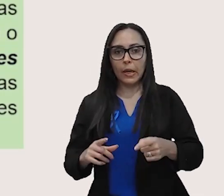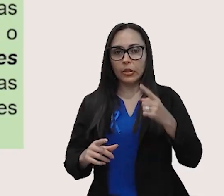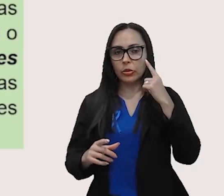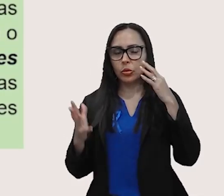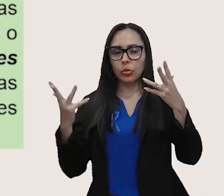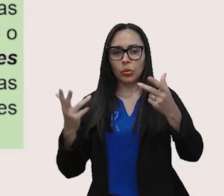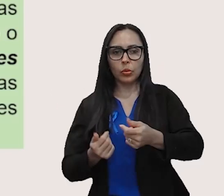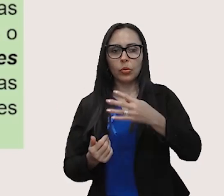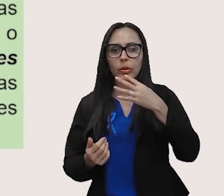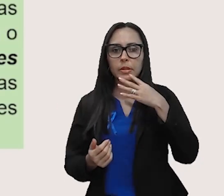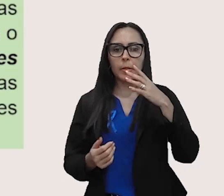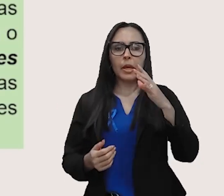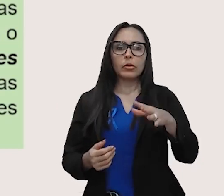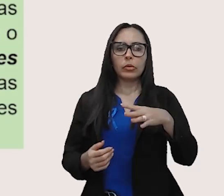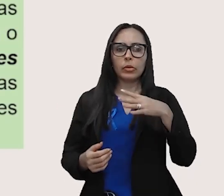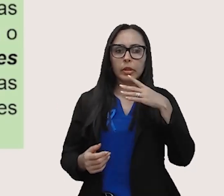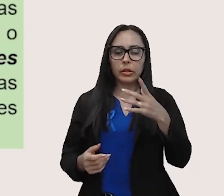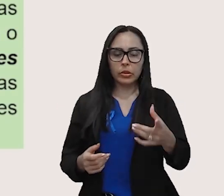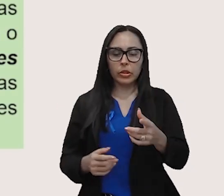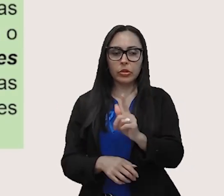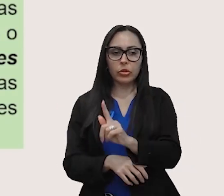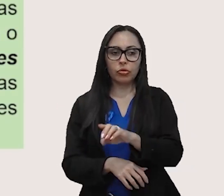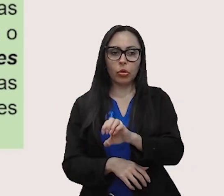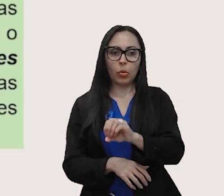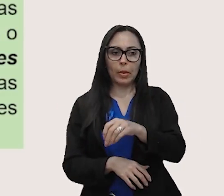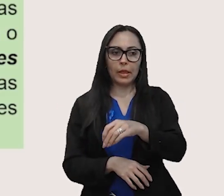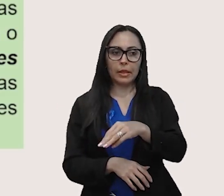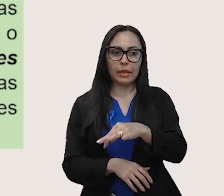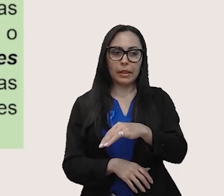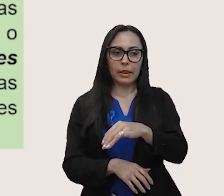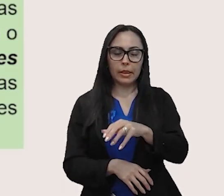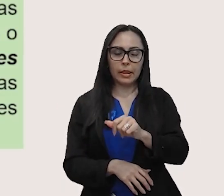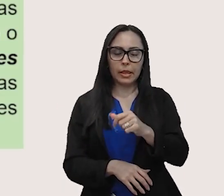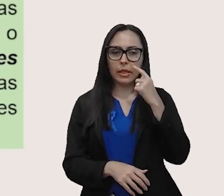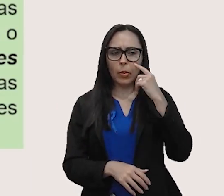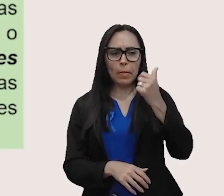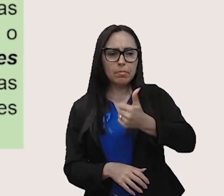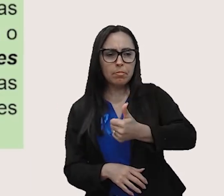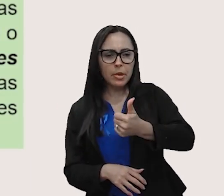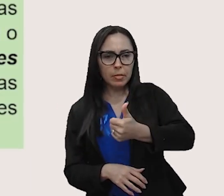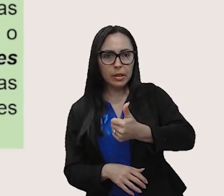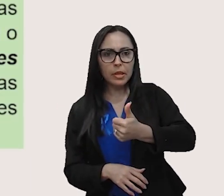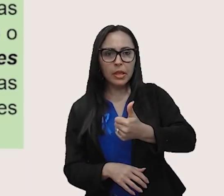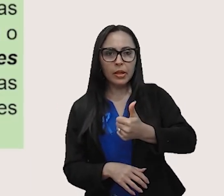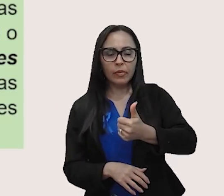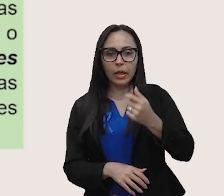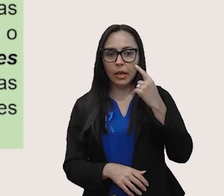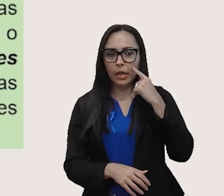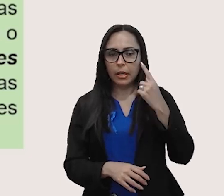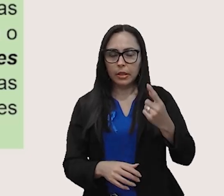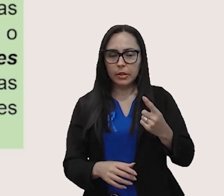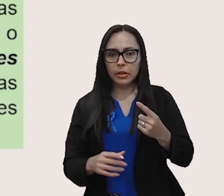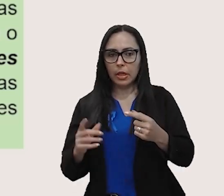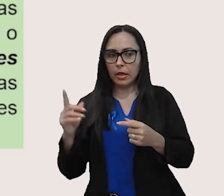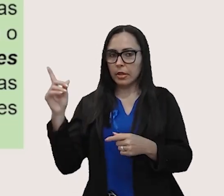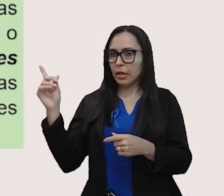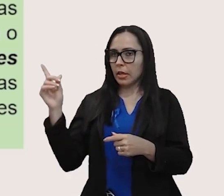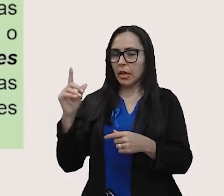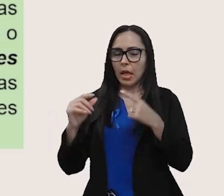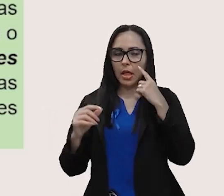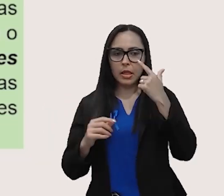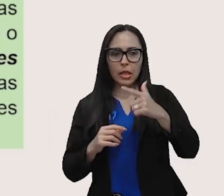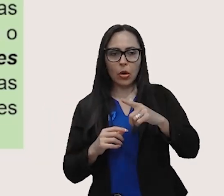todo o conhecimento existente em geometria. São noções primitivas. Esses objetos não